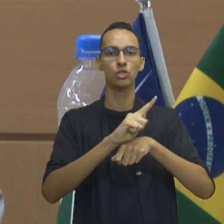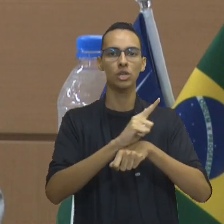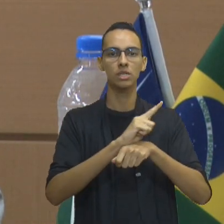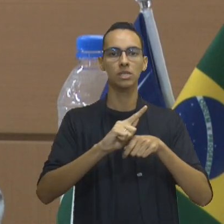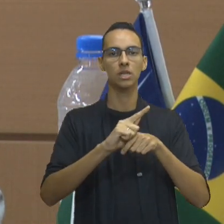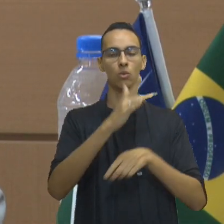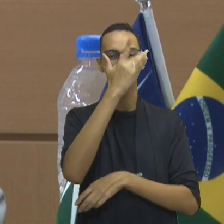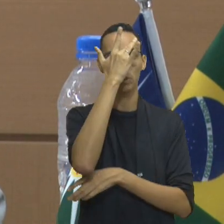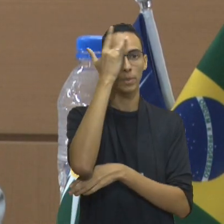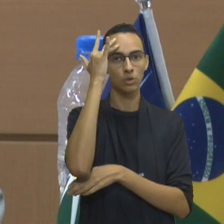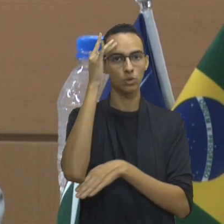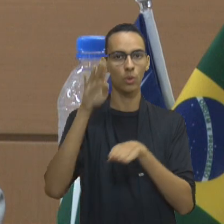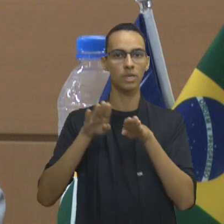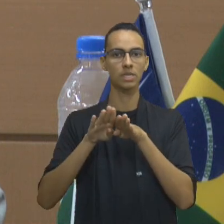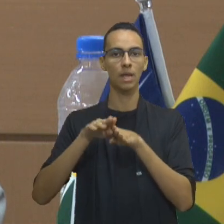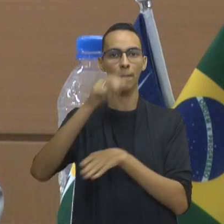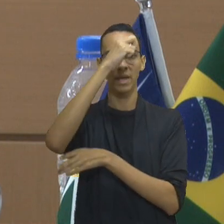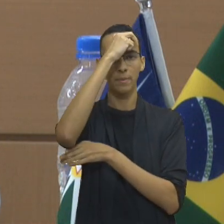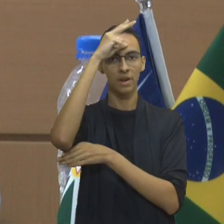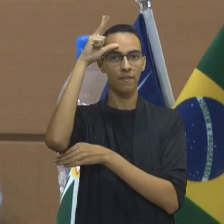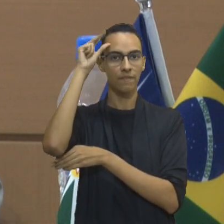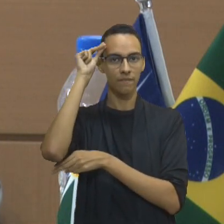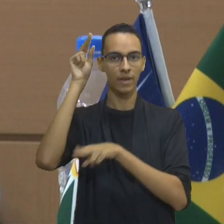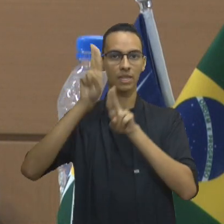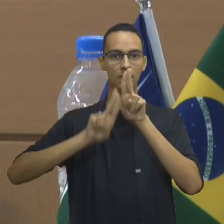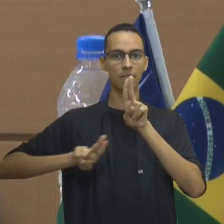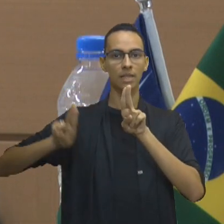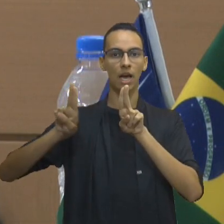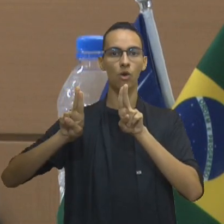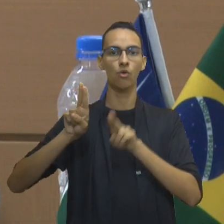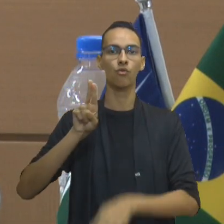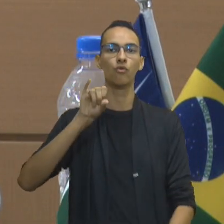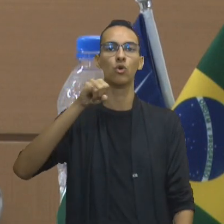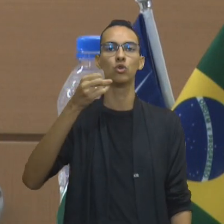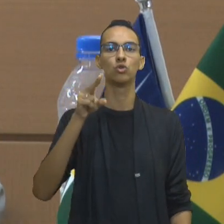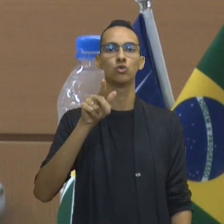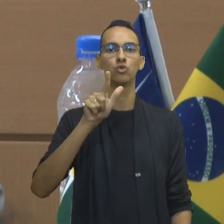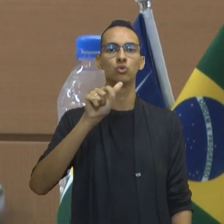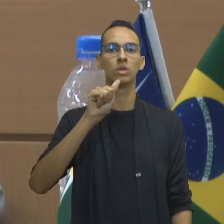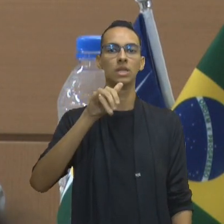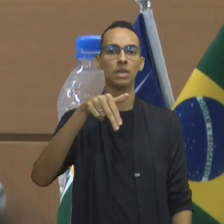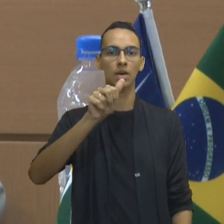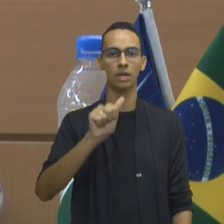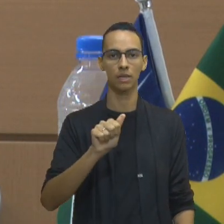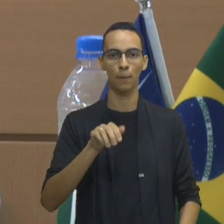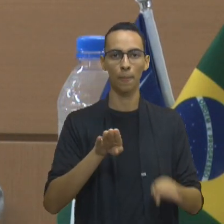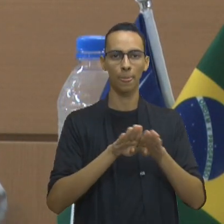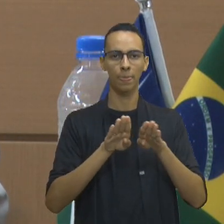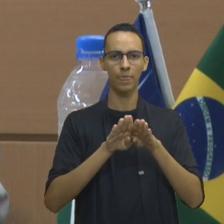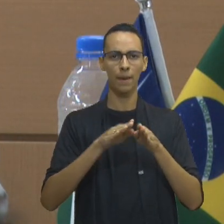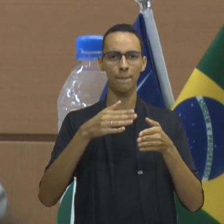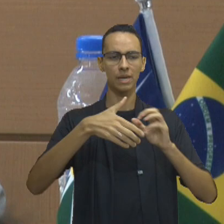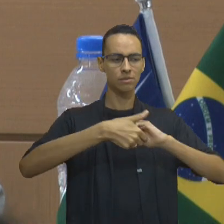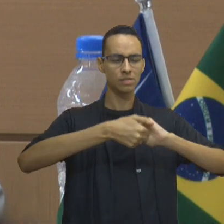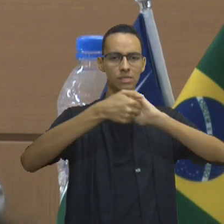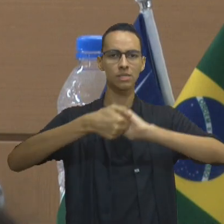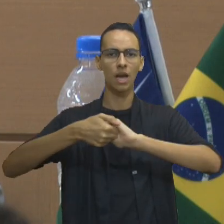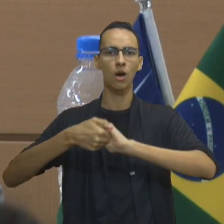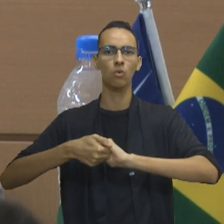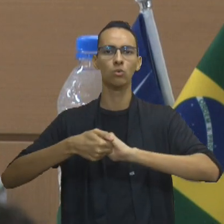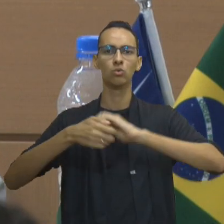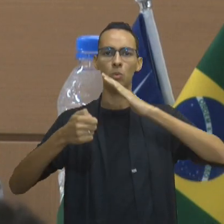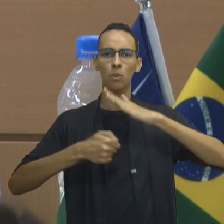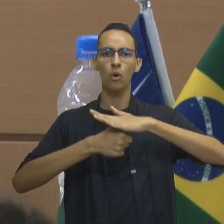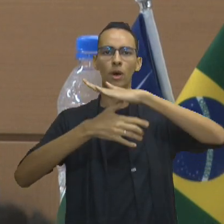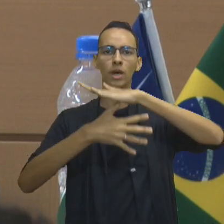prefeita universitária, Juliana Cardoso. Também saúdo aos demais pró-reitores e pró-reitoras que estão